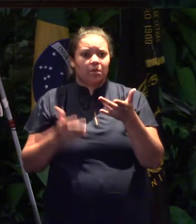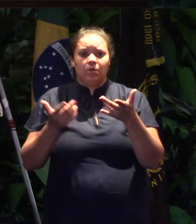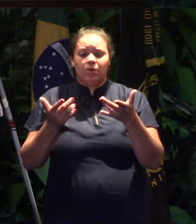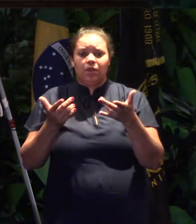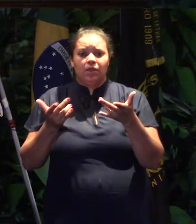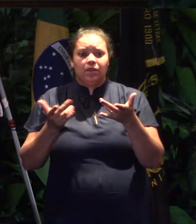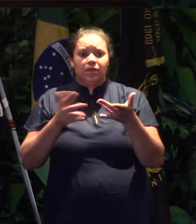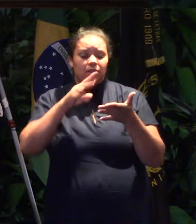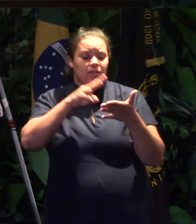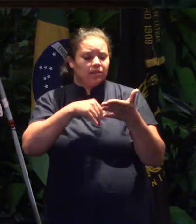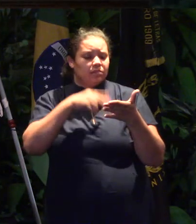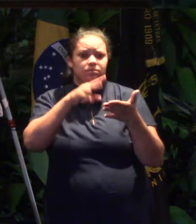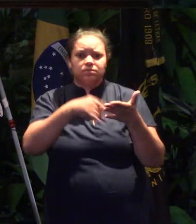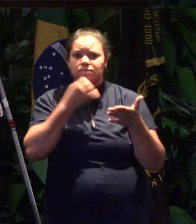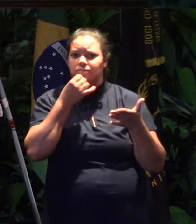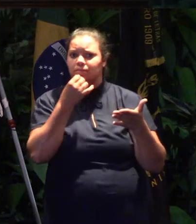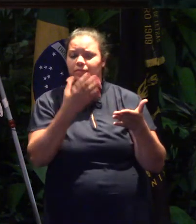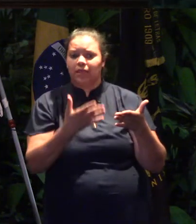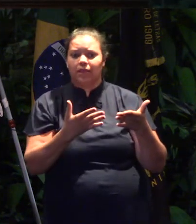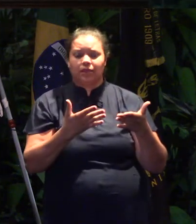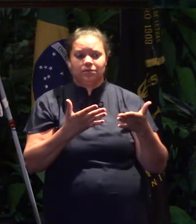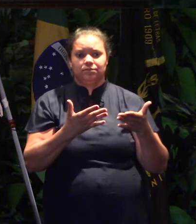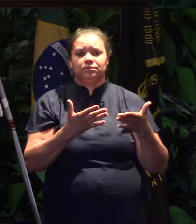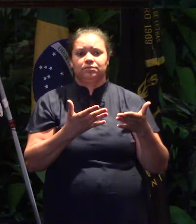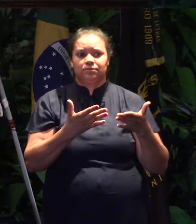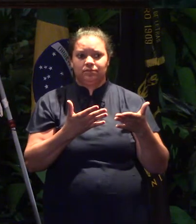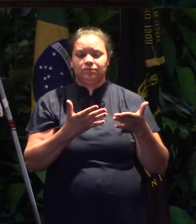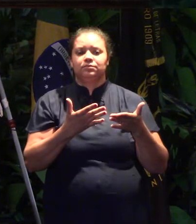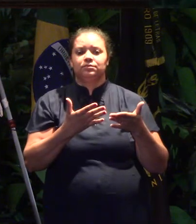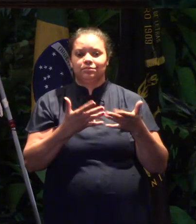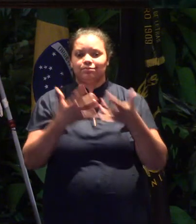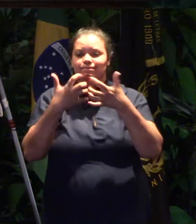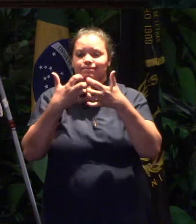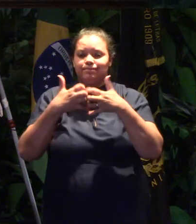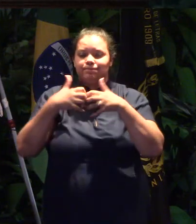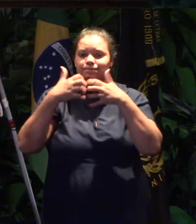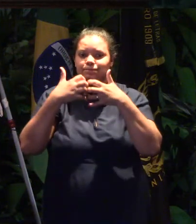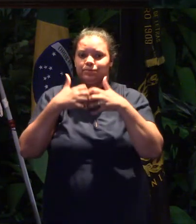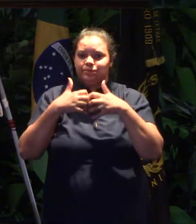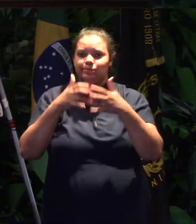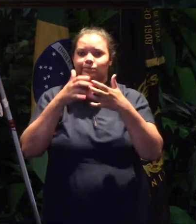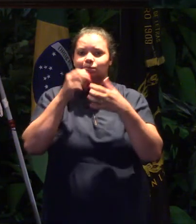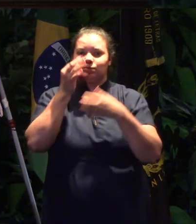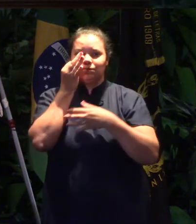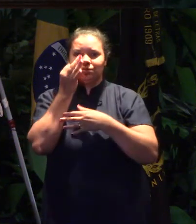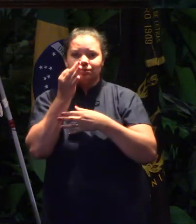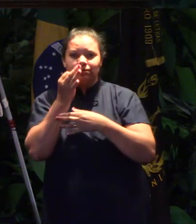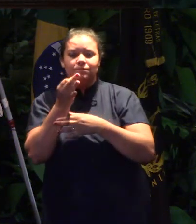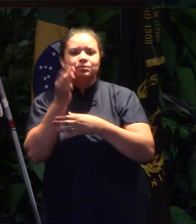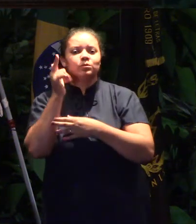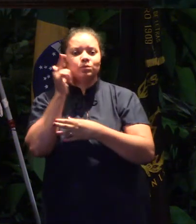mesmo, fluentemente, né, te obriga a exercitar um outro tipo de atenção, que até então você só